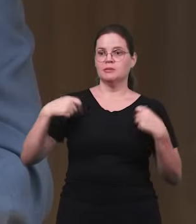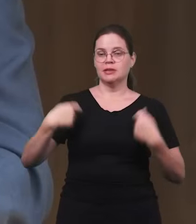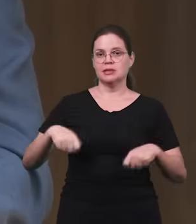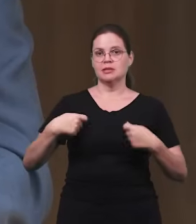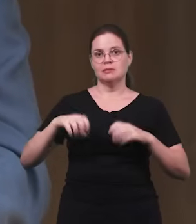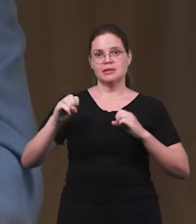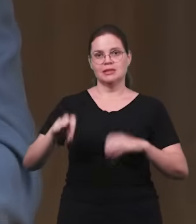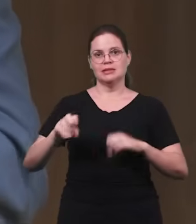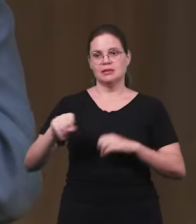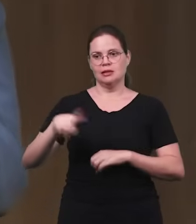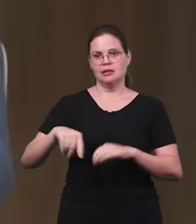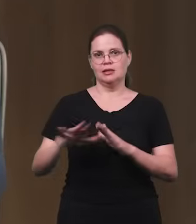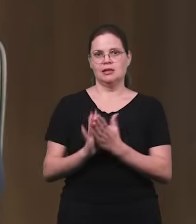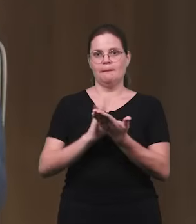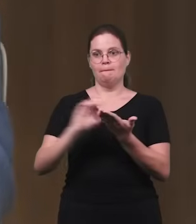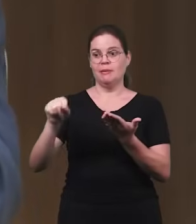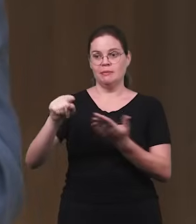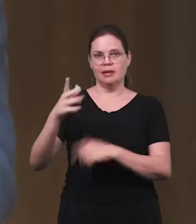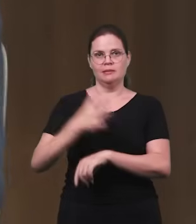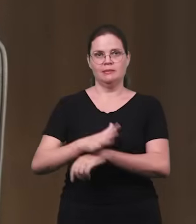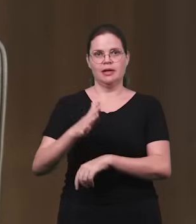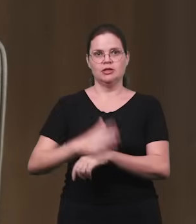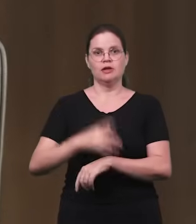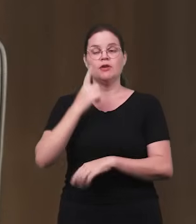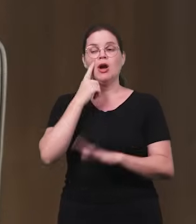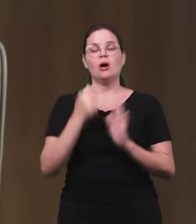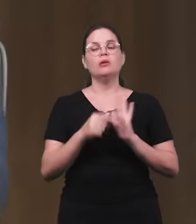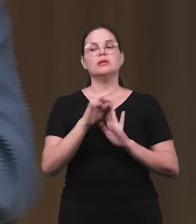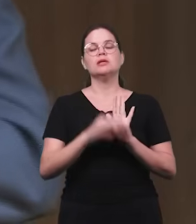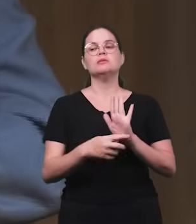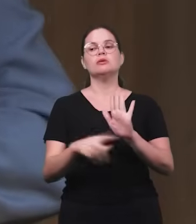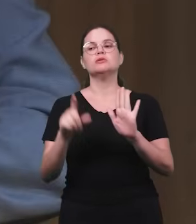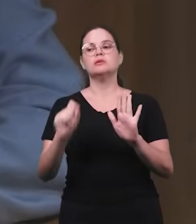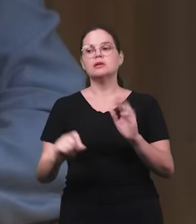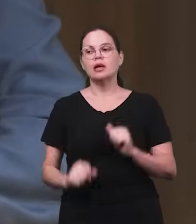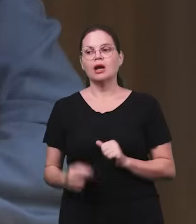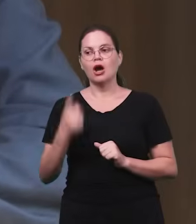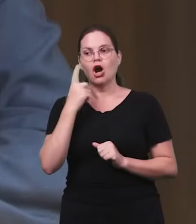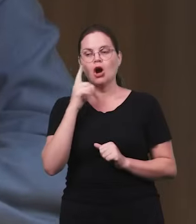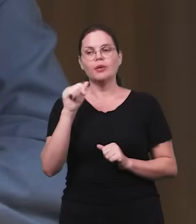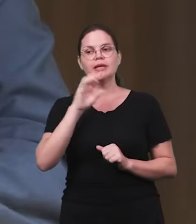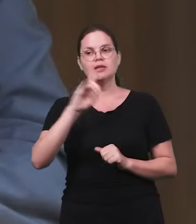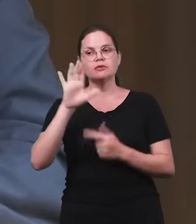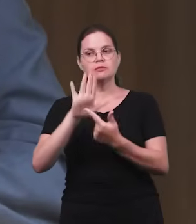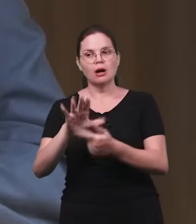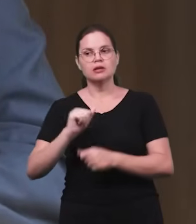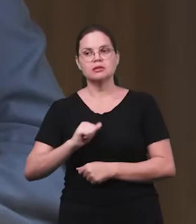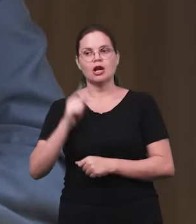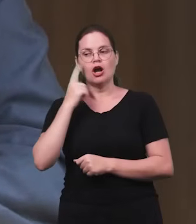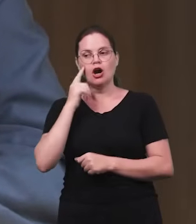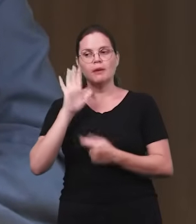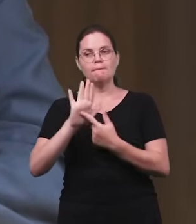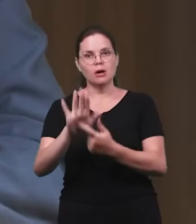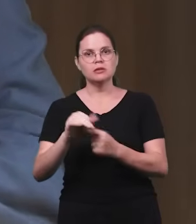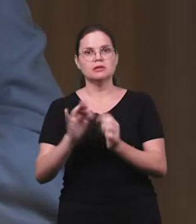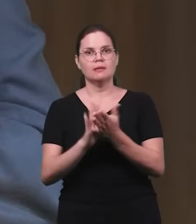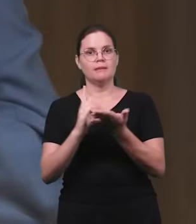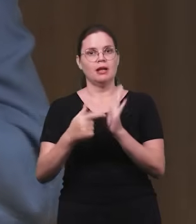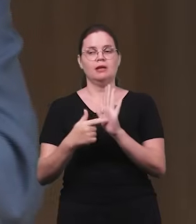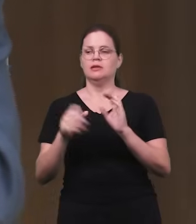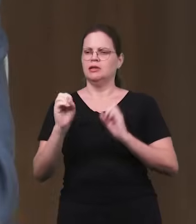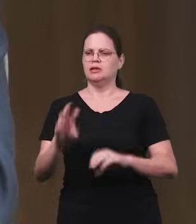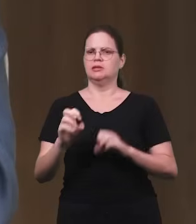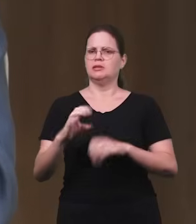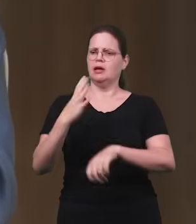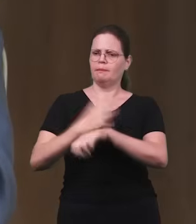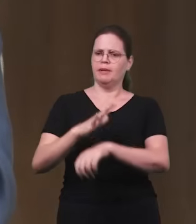palavra, ensinar não sei que é novo, você que é velho, você que diz isso, adestrar nas coisas do Senhor. Por